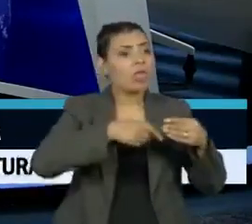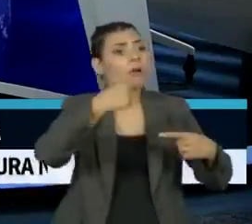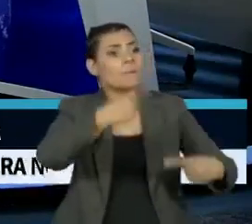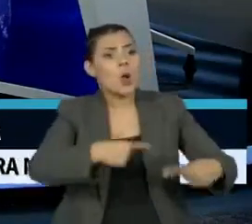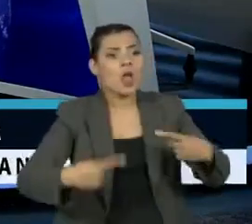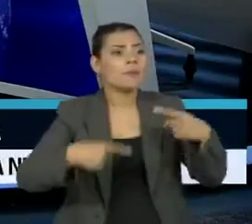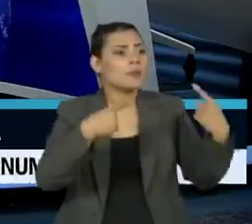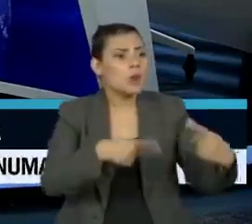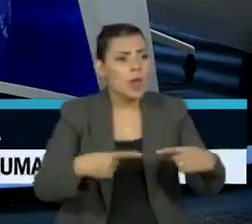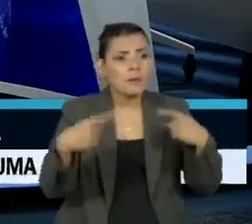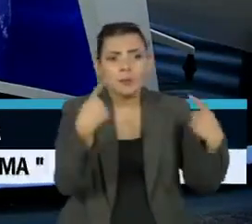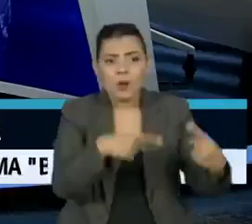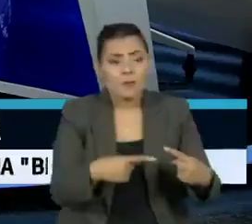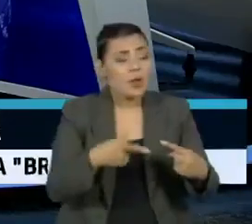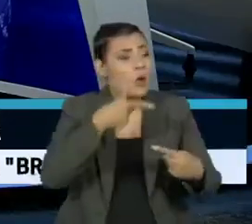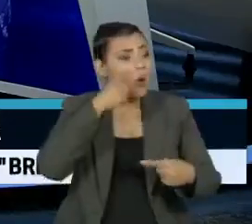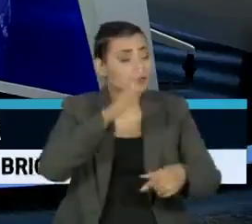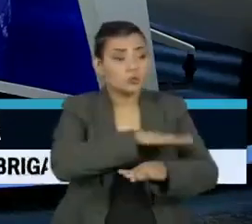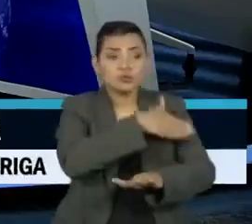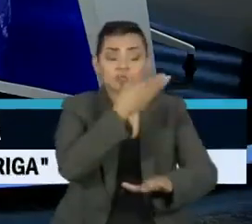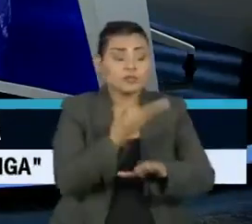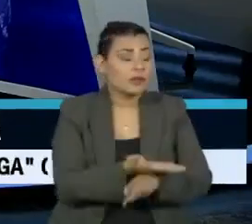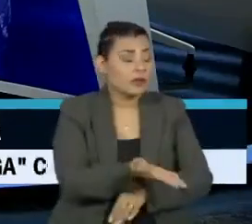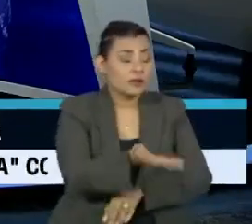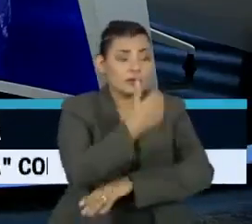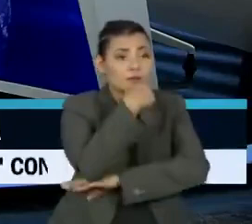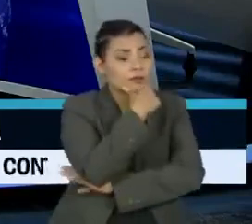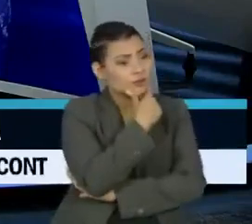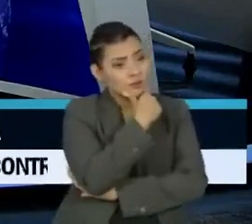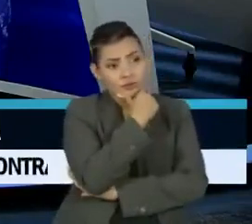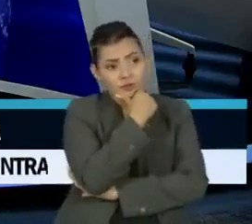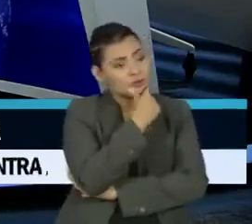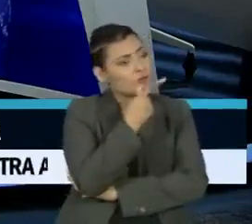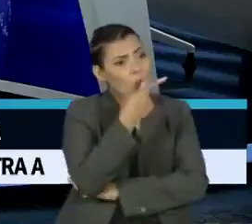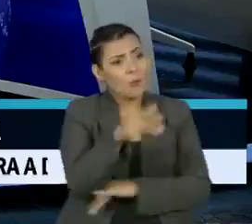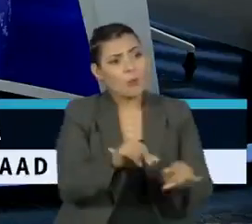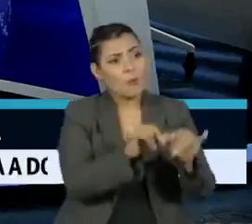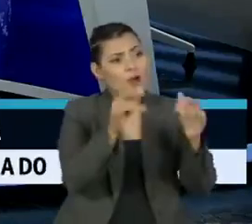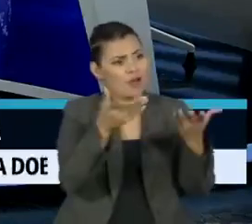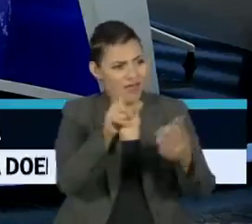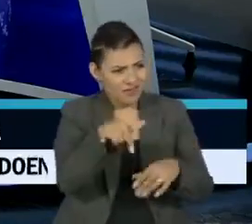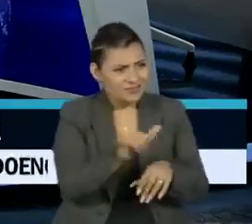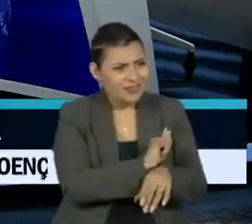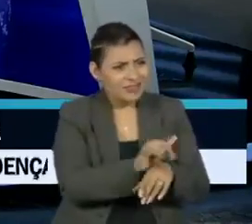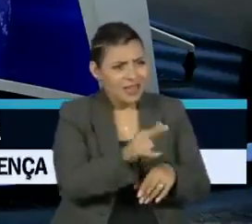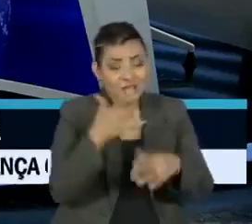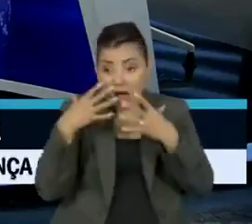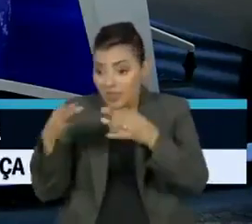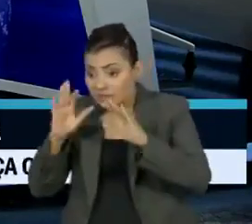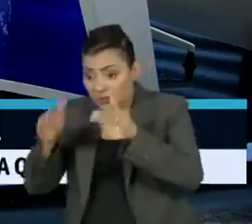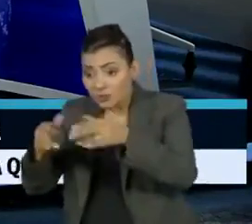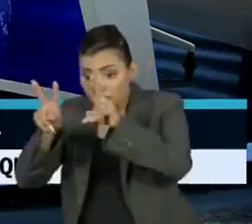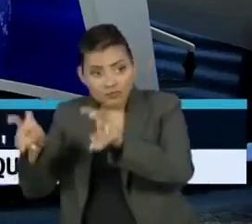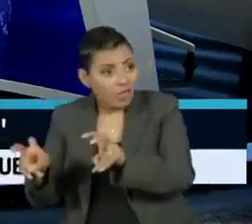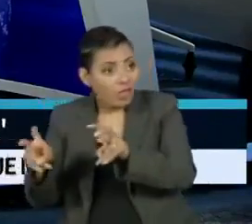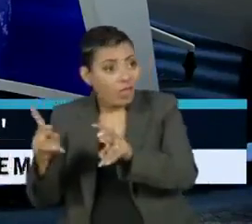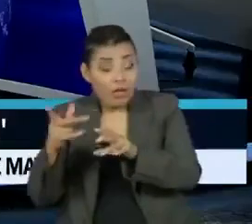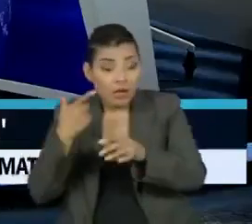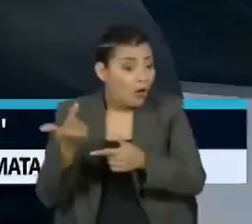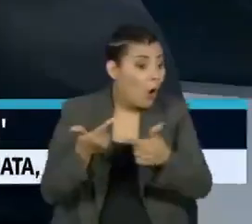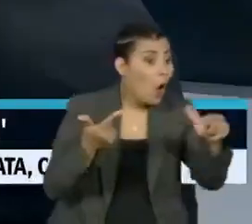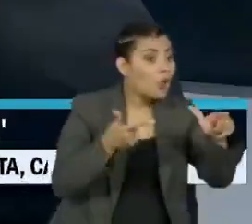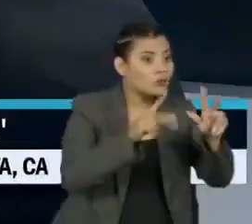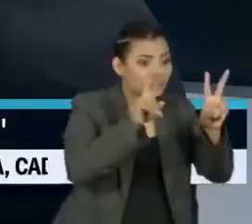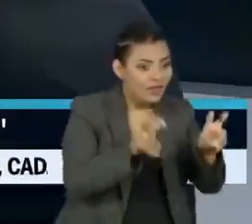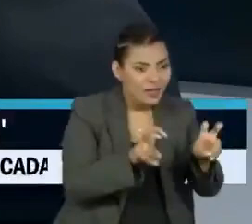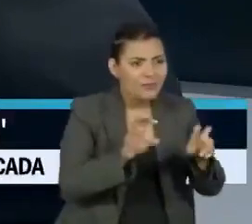polêmicas E ontem foi um dia que ele fez isso durante o dia inteiro né estratégia é preciso de atenção da última declaração